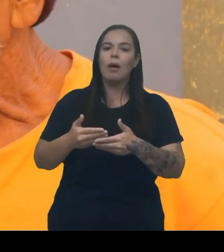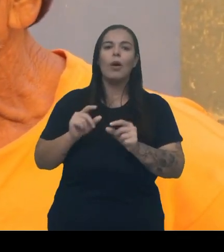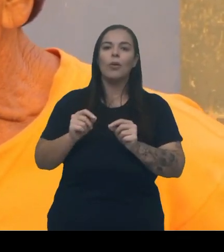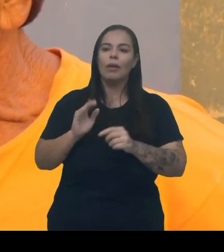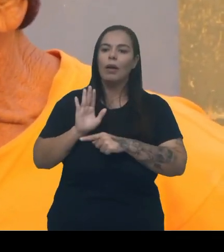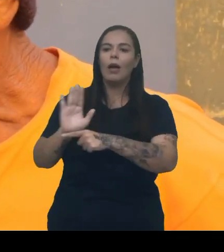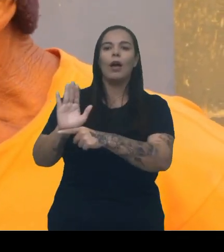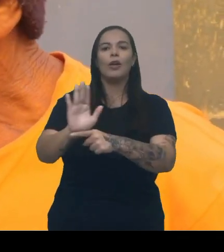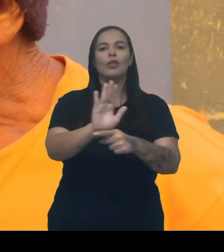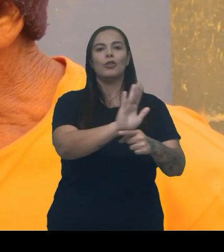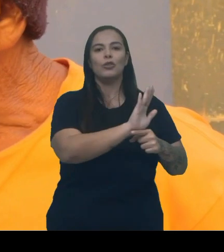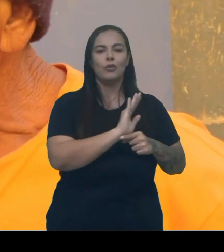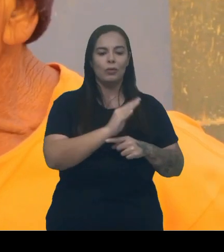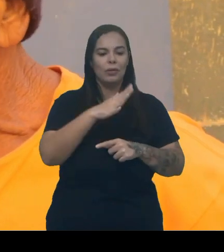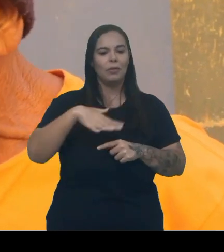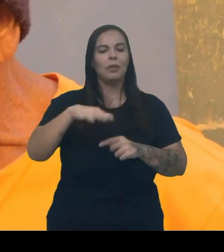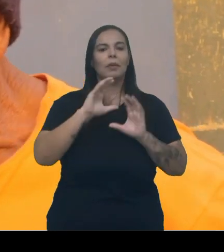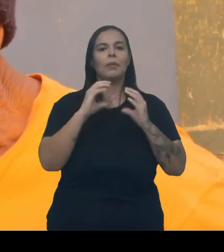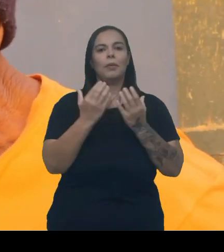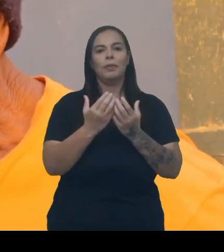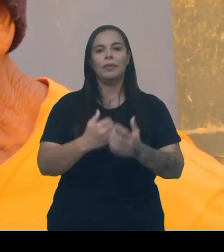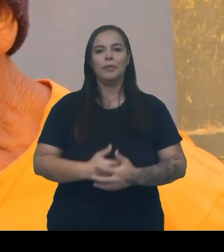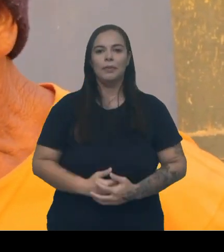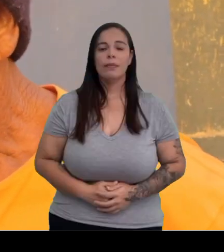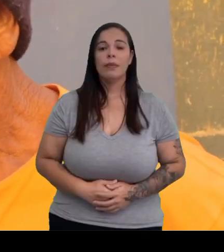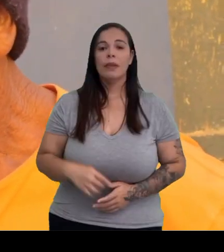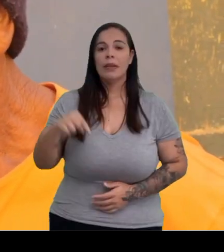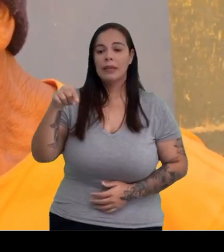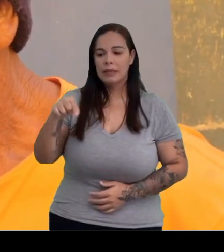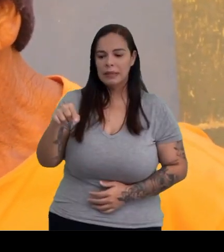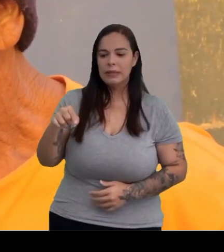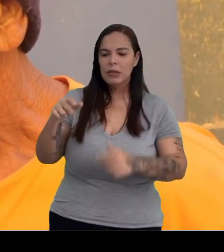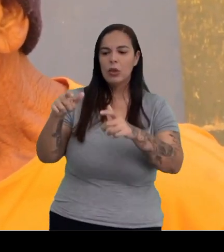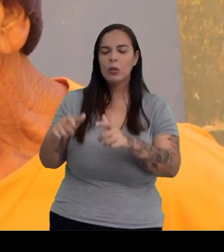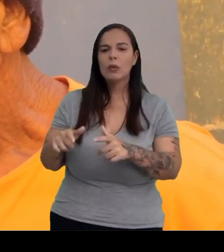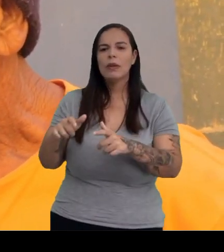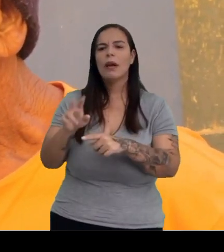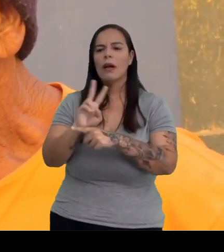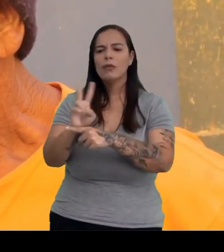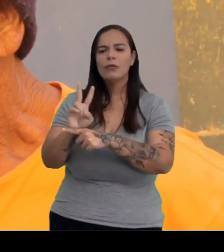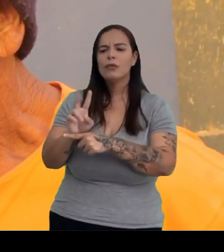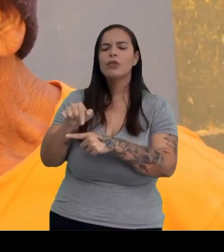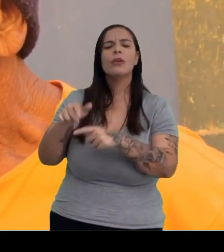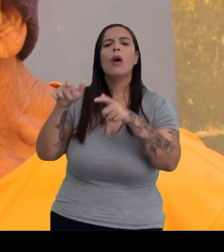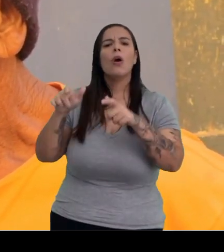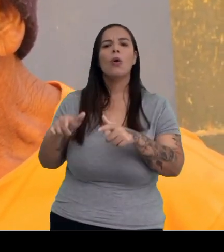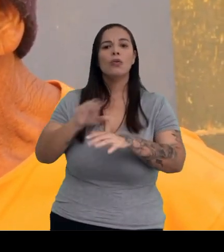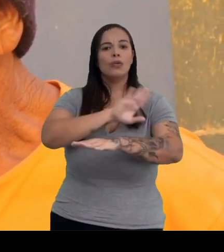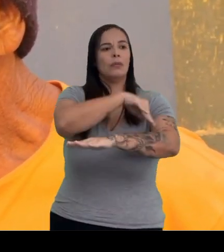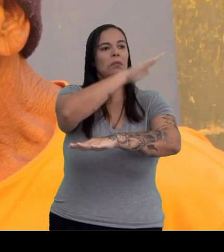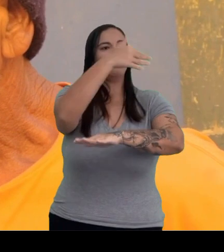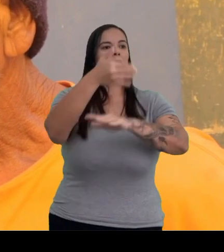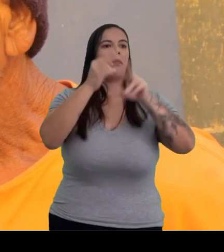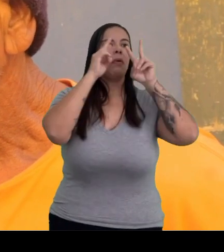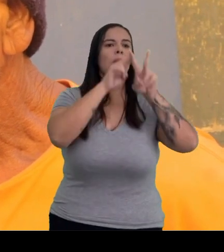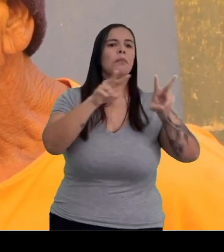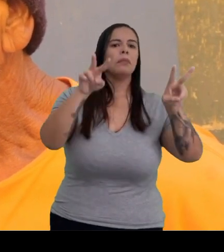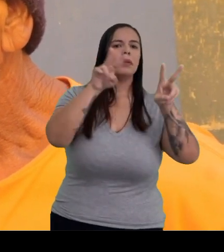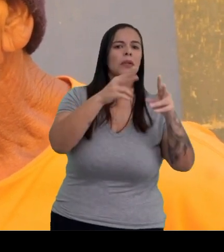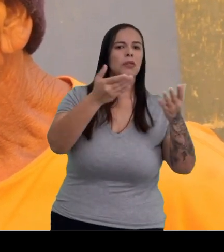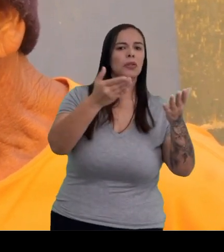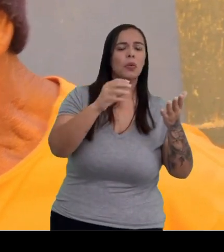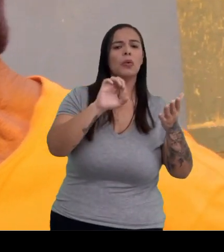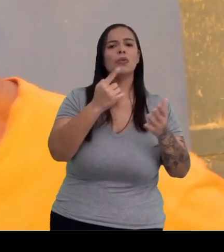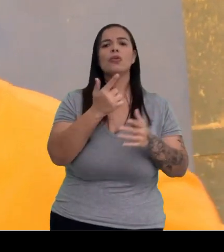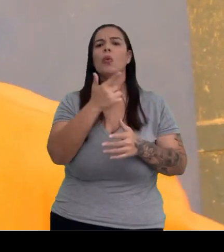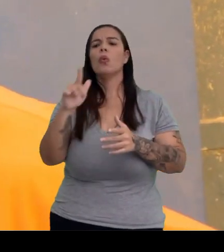entendeu? Ajudando a minha comunidade. Mas esse ponto de vigia no morro era ali nos mirantes que a gente tem hoje ou era